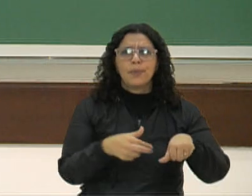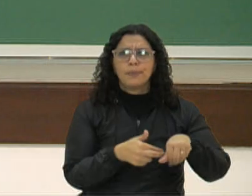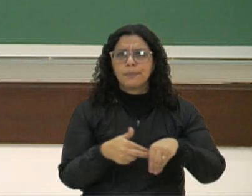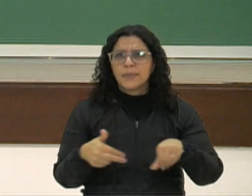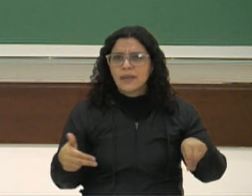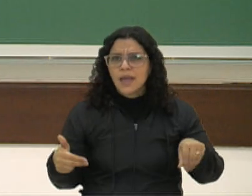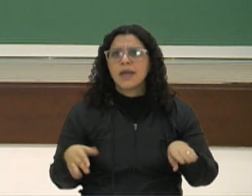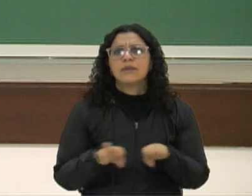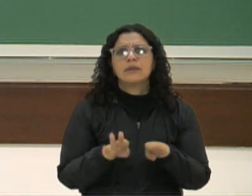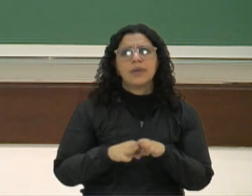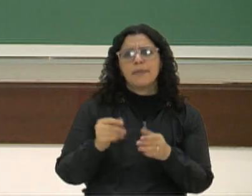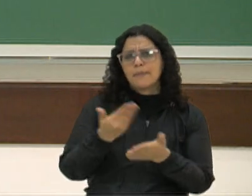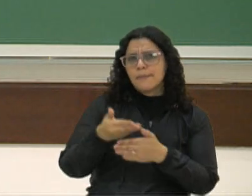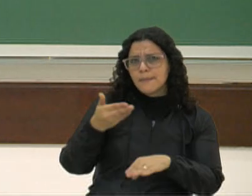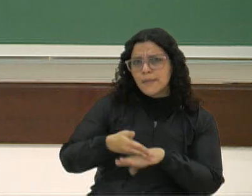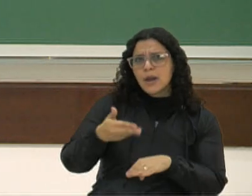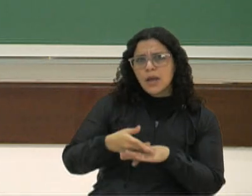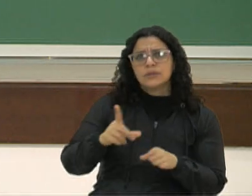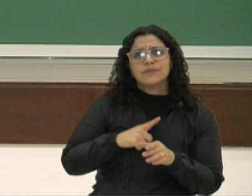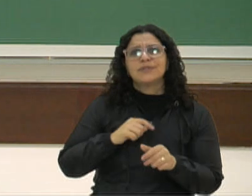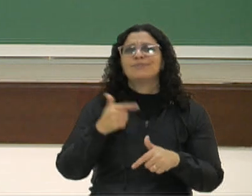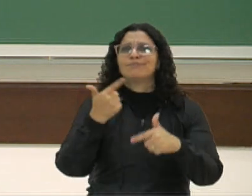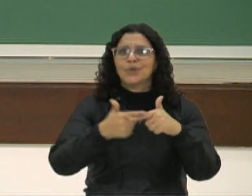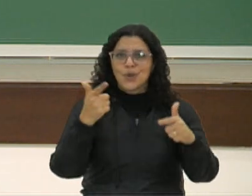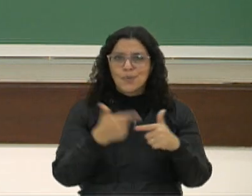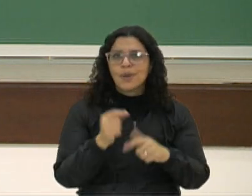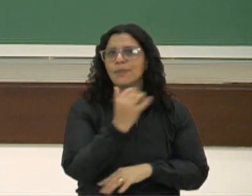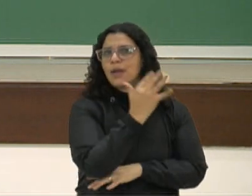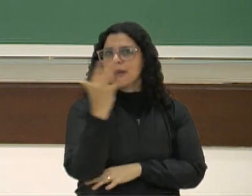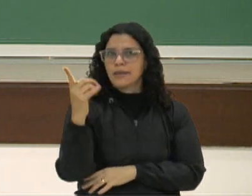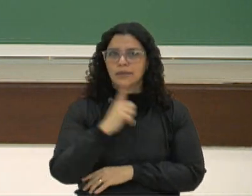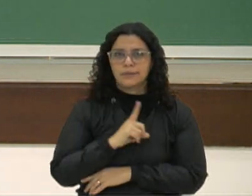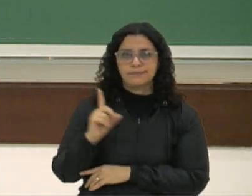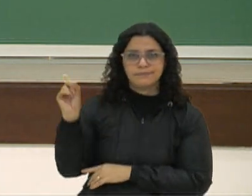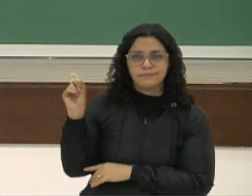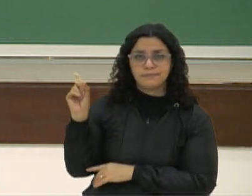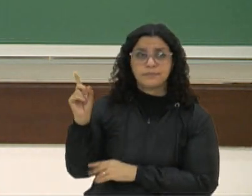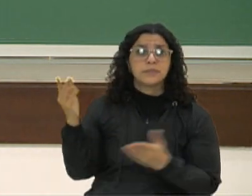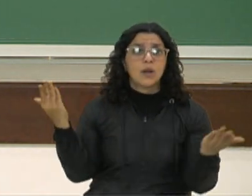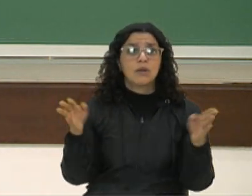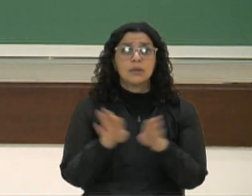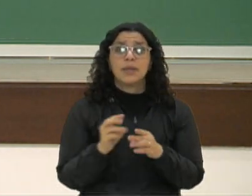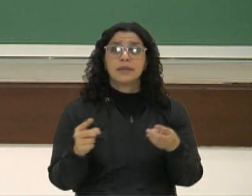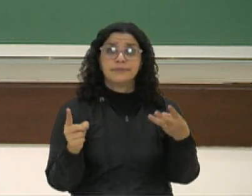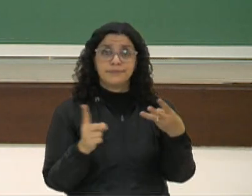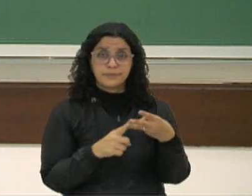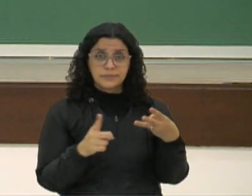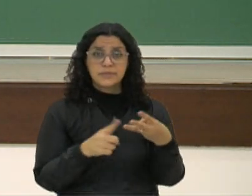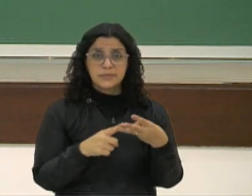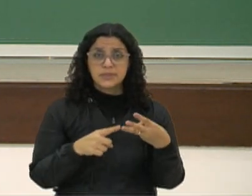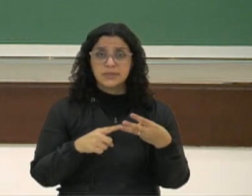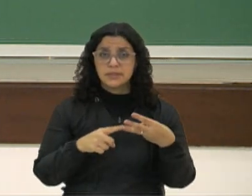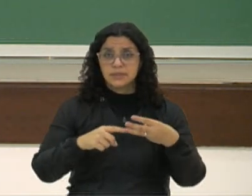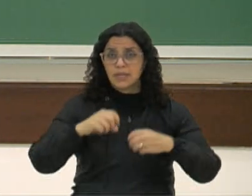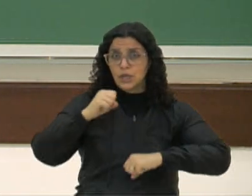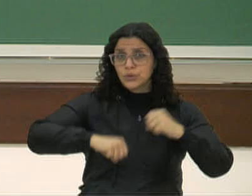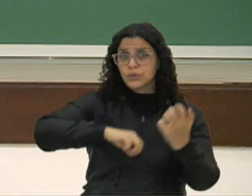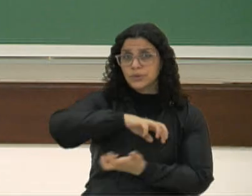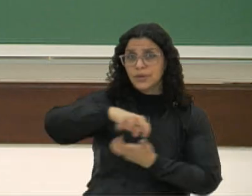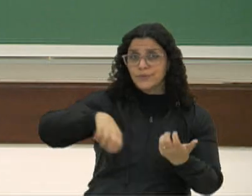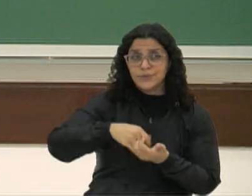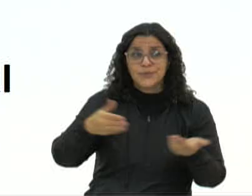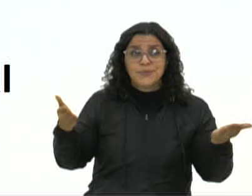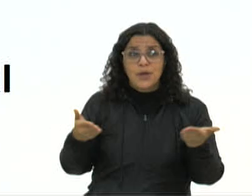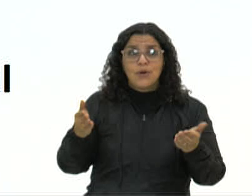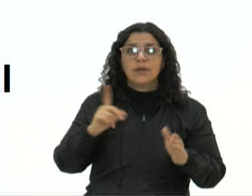outras atividades que causam impactos negativos. E, finalmente, a terceira revolução que nós estamos vivendo, eu trouxe para vocês